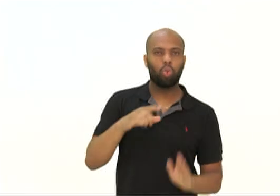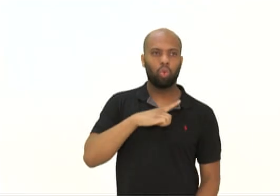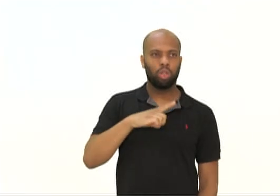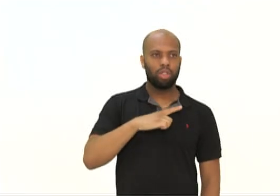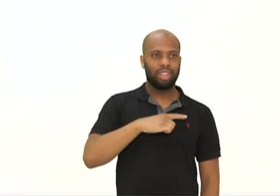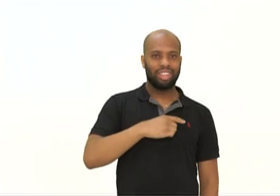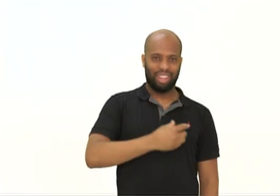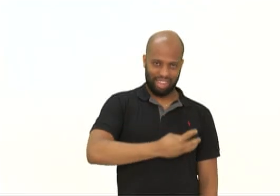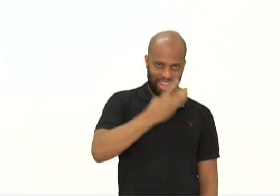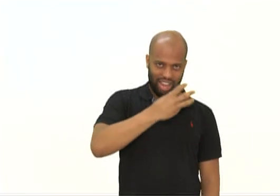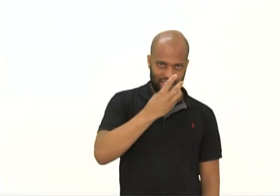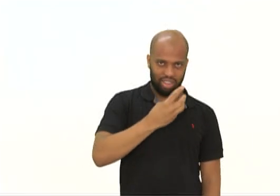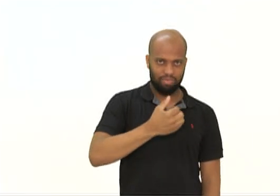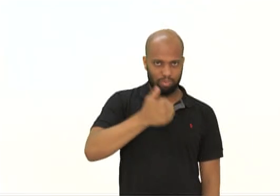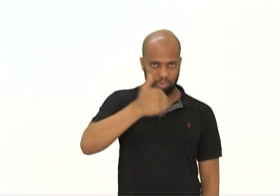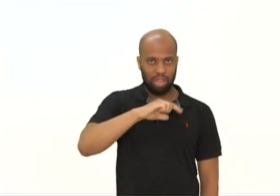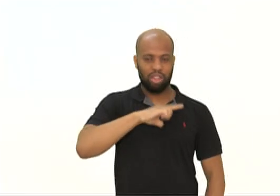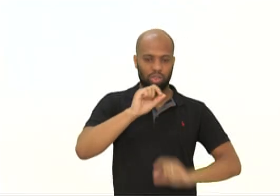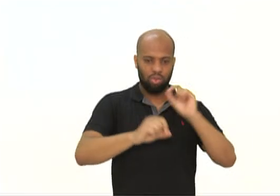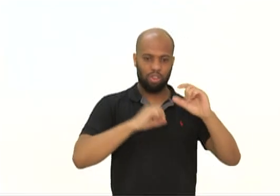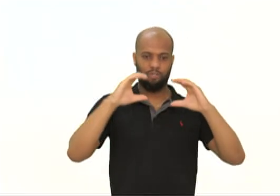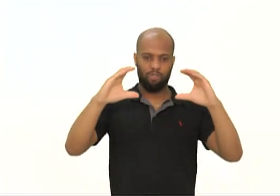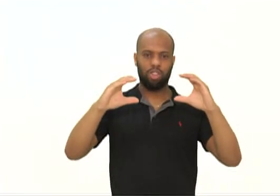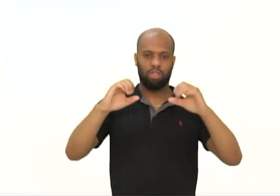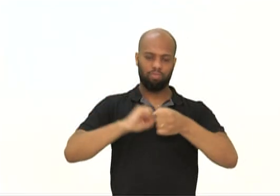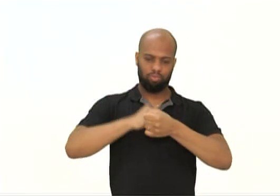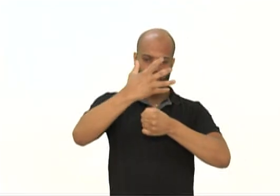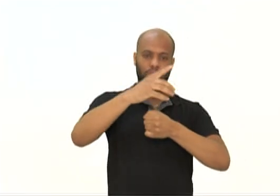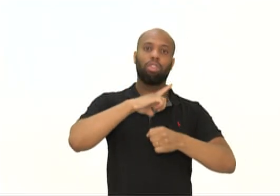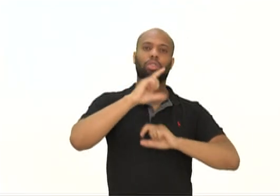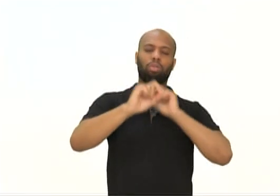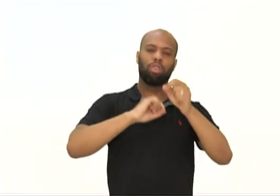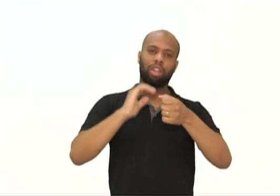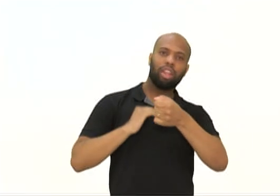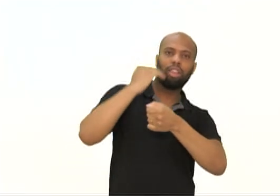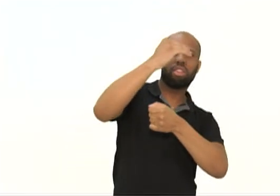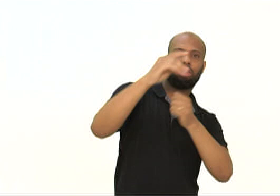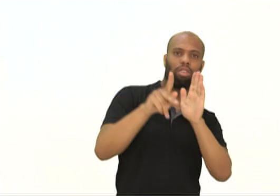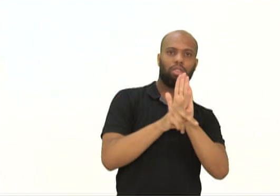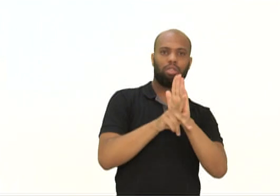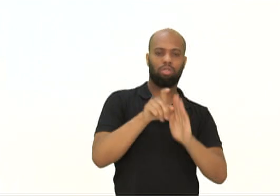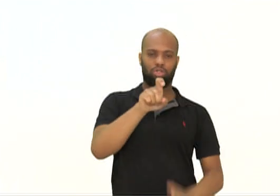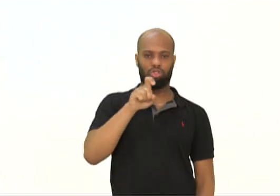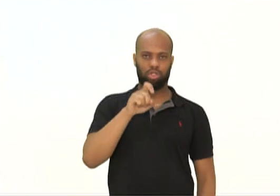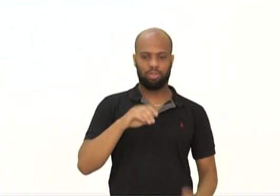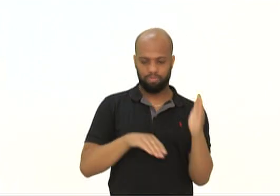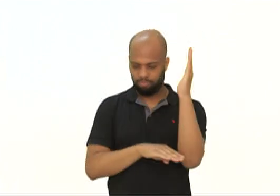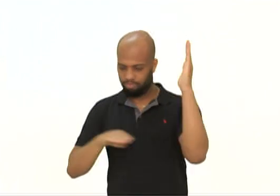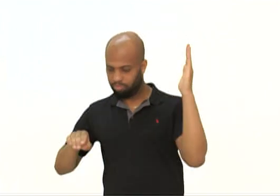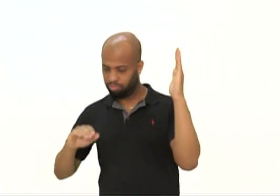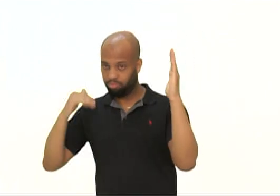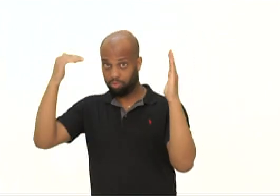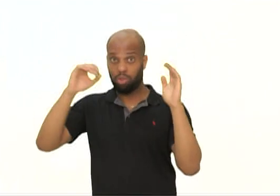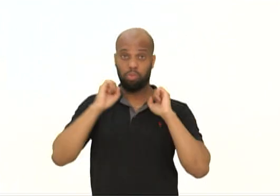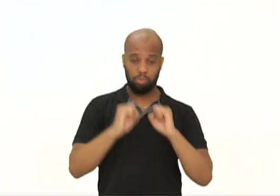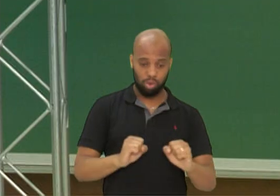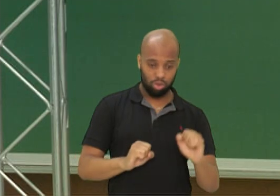três primeiras, que são funções exponenciais, estão acima do eixo x. Ela pode ser crescente